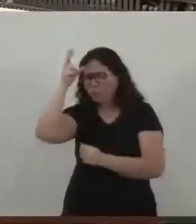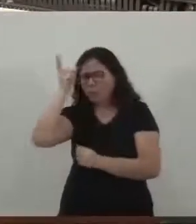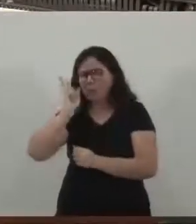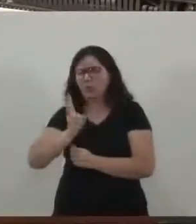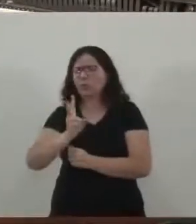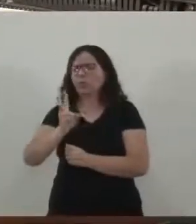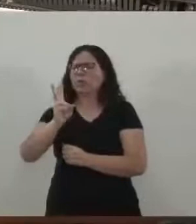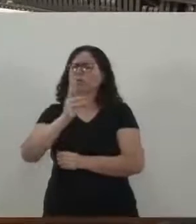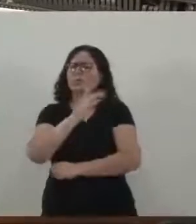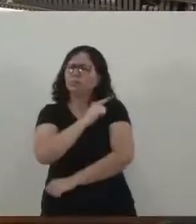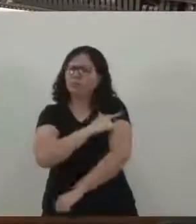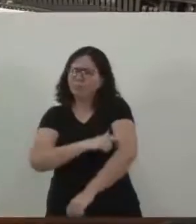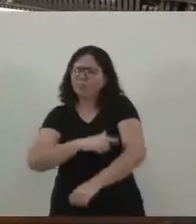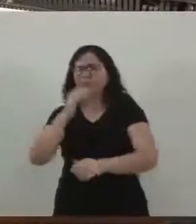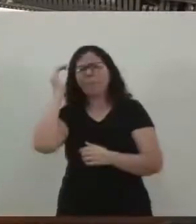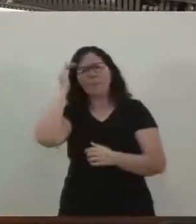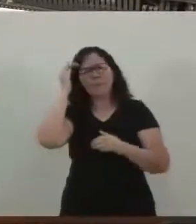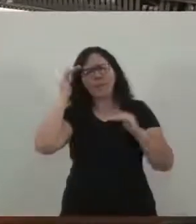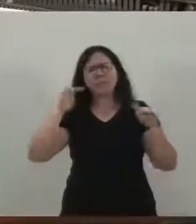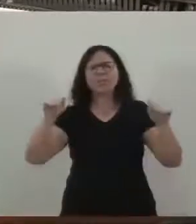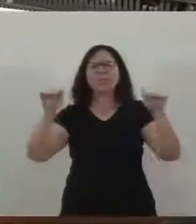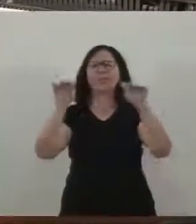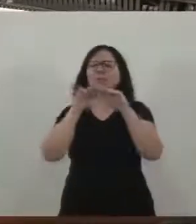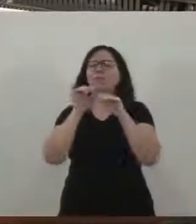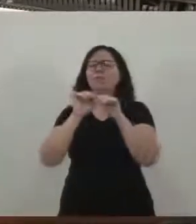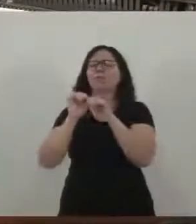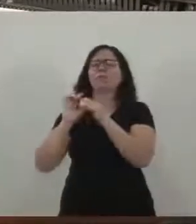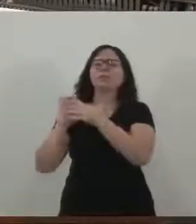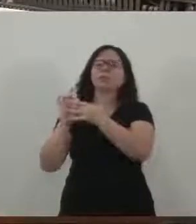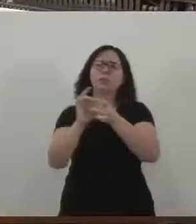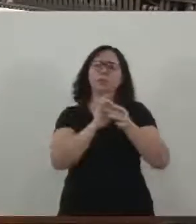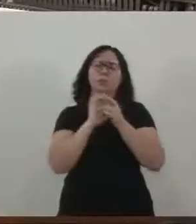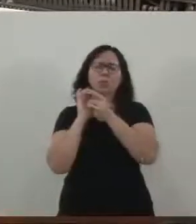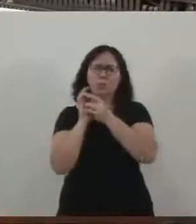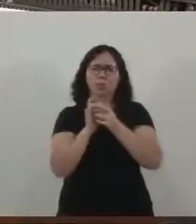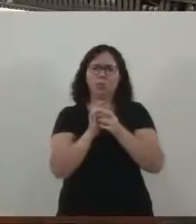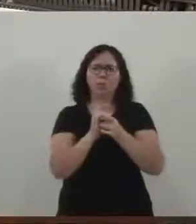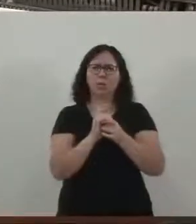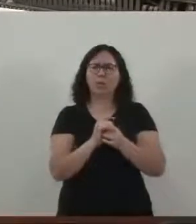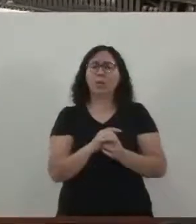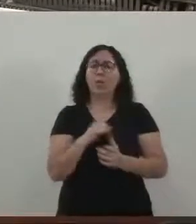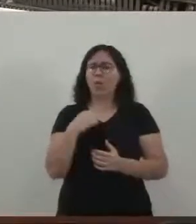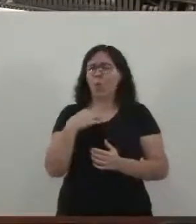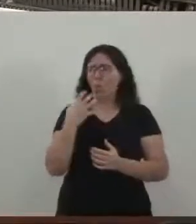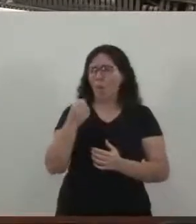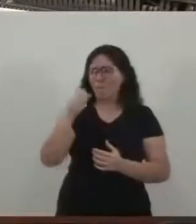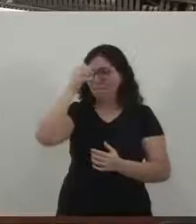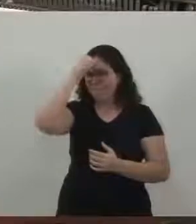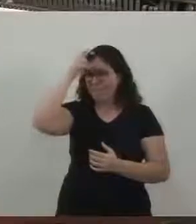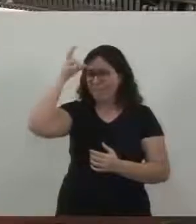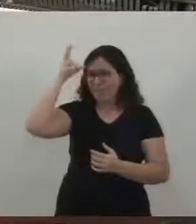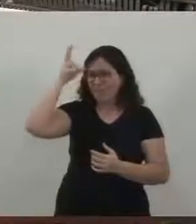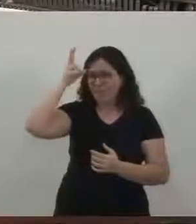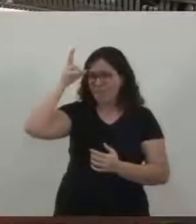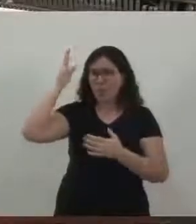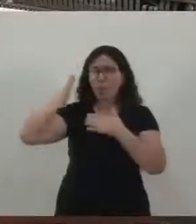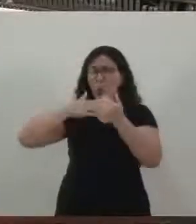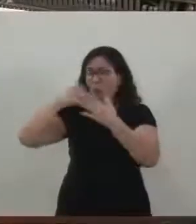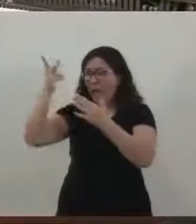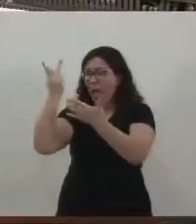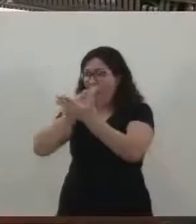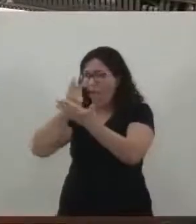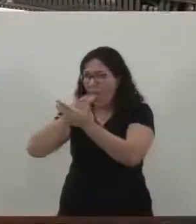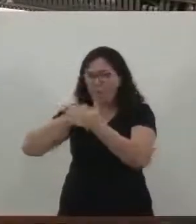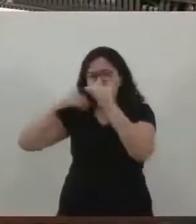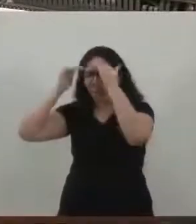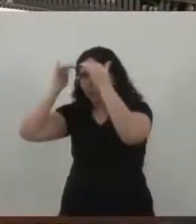forma ordenada, de forma pensando no bem e fazendo as coisas de forma correta. Eu só não vou ser conivente com o prefeito, seja quem for o prefeito, estiver fazendo coisa errada. Isso